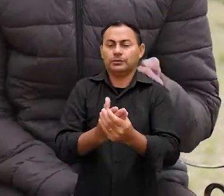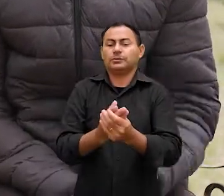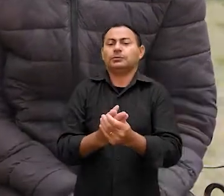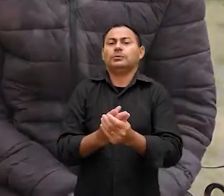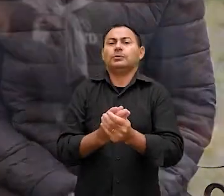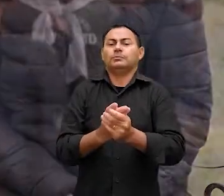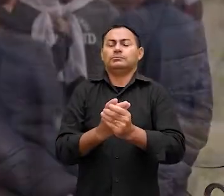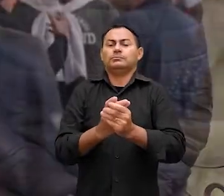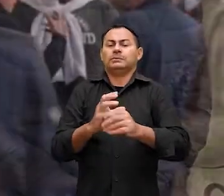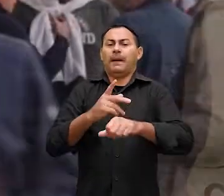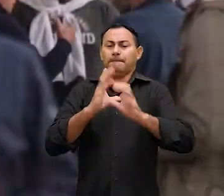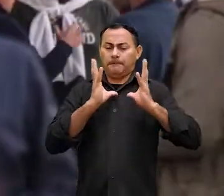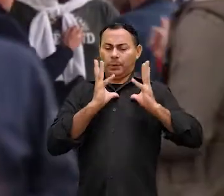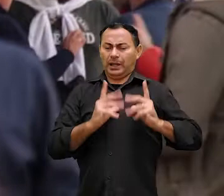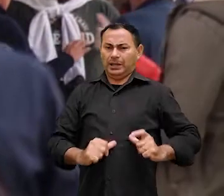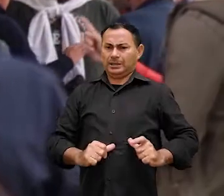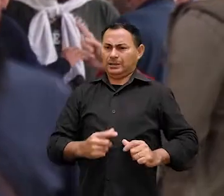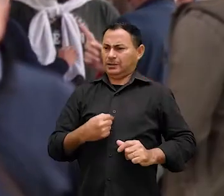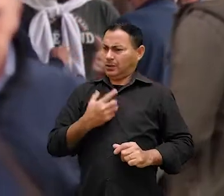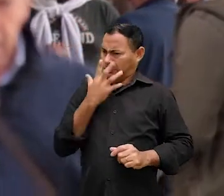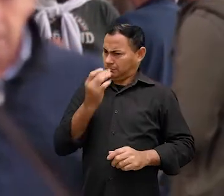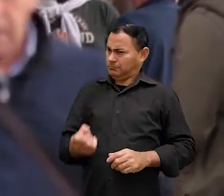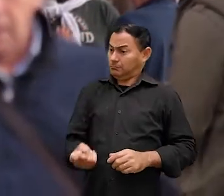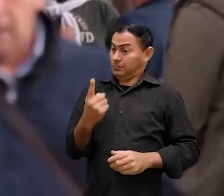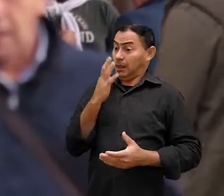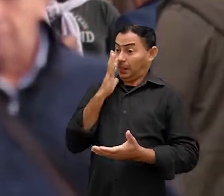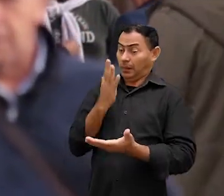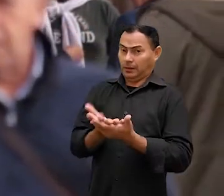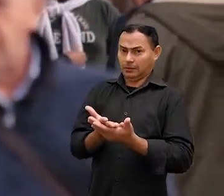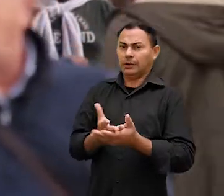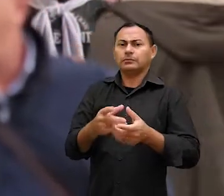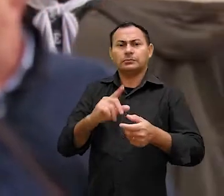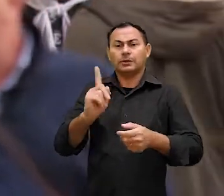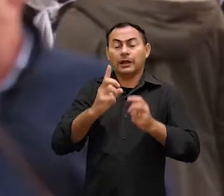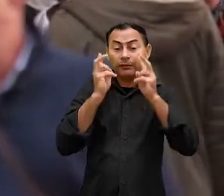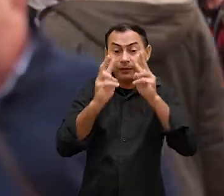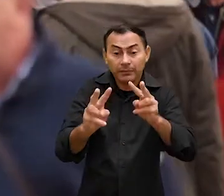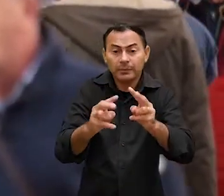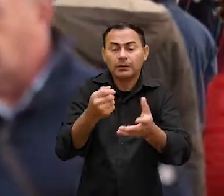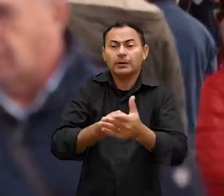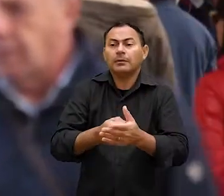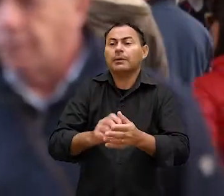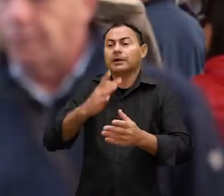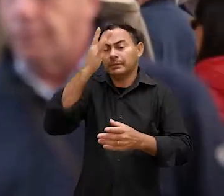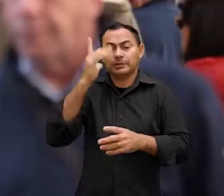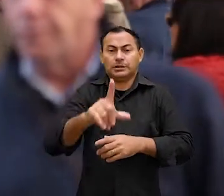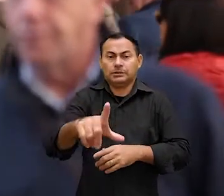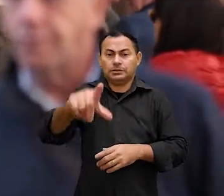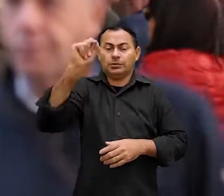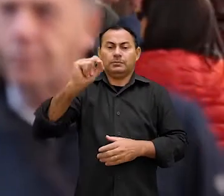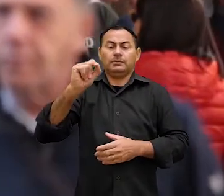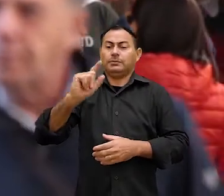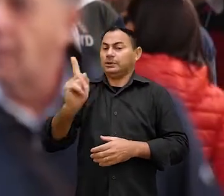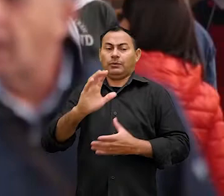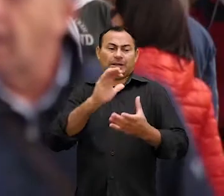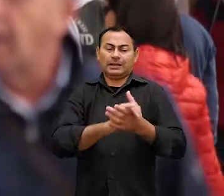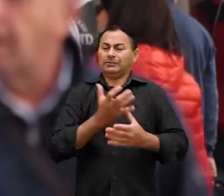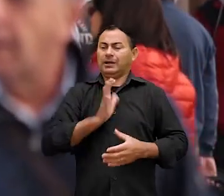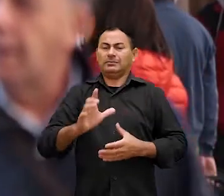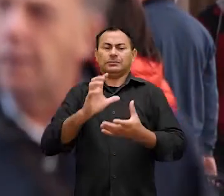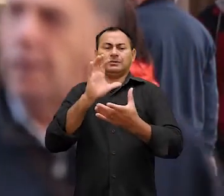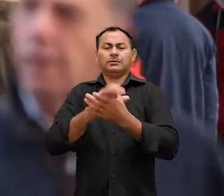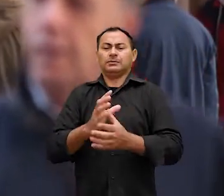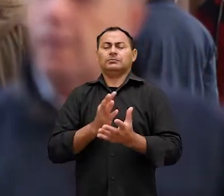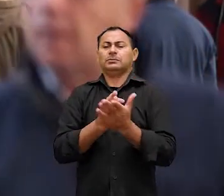celibato. Acho essa posição muito nobre, muito admirável. Não devemos olhar para os que optam pelo celibato como se houvesse